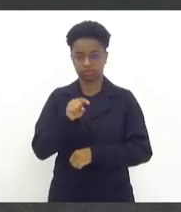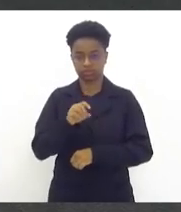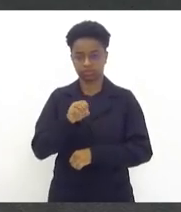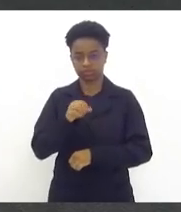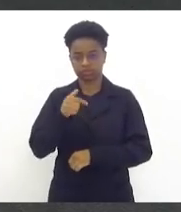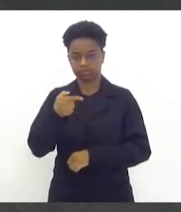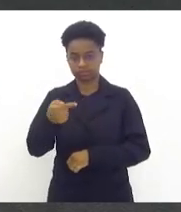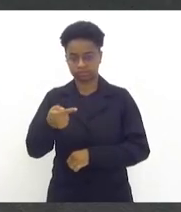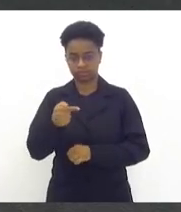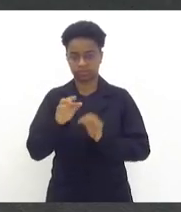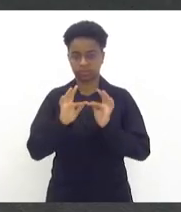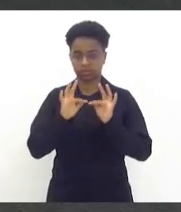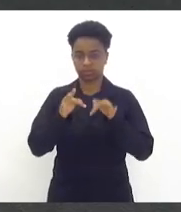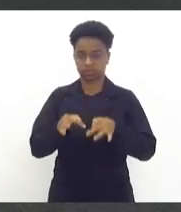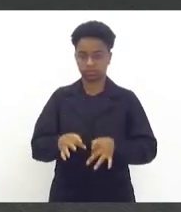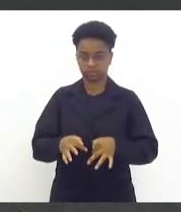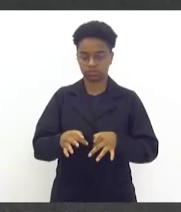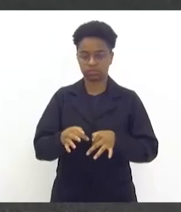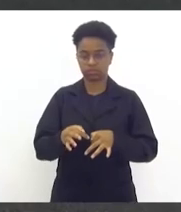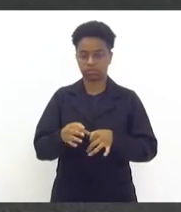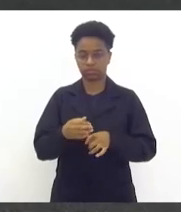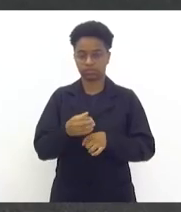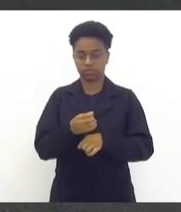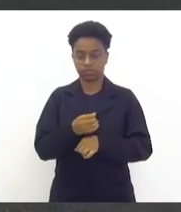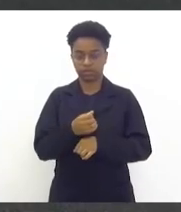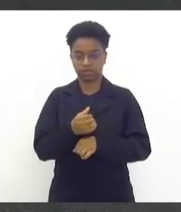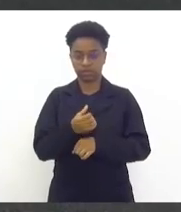14h07, encerrou-se às